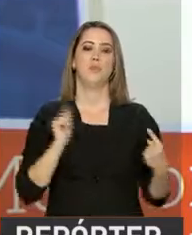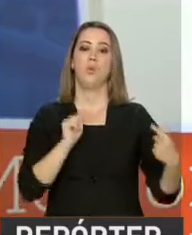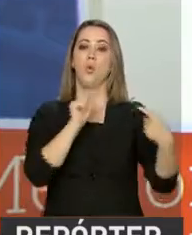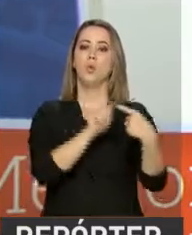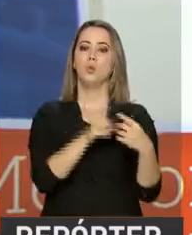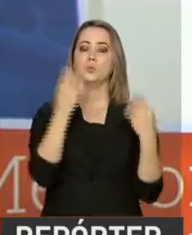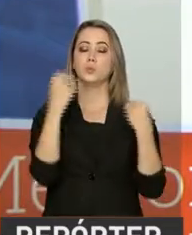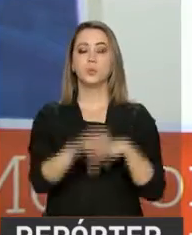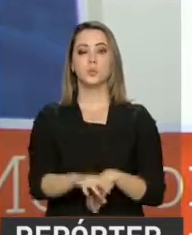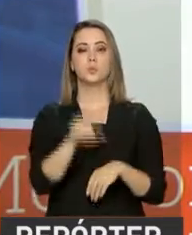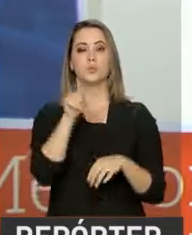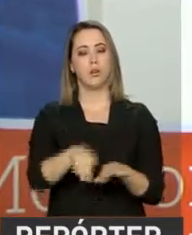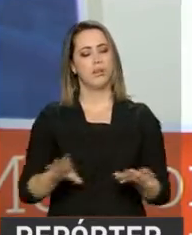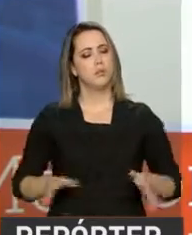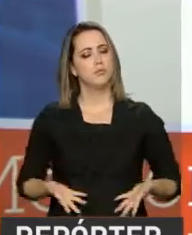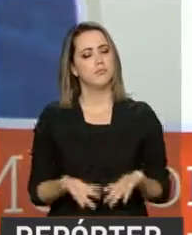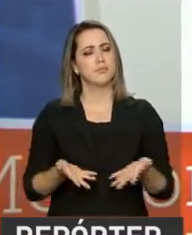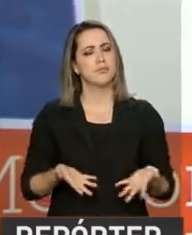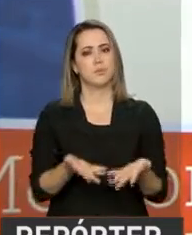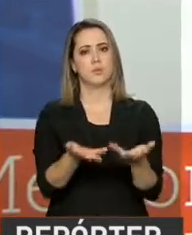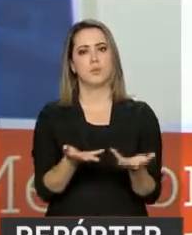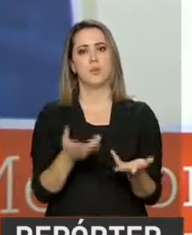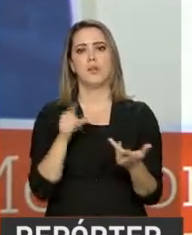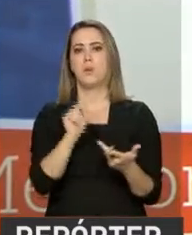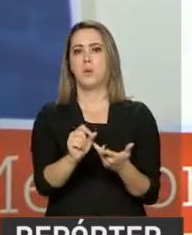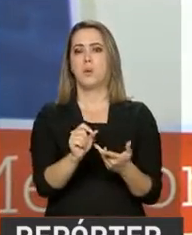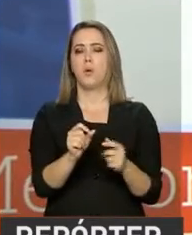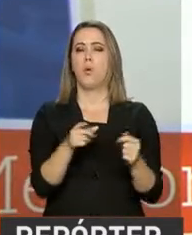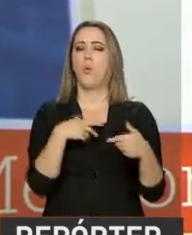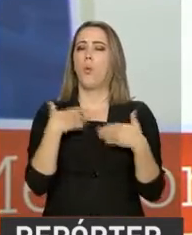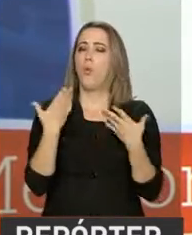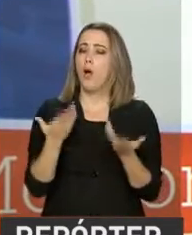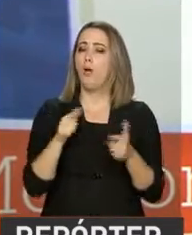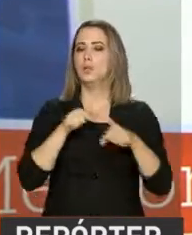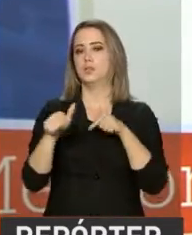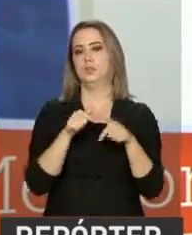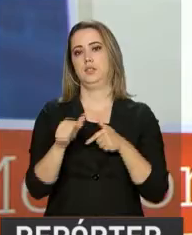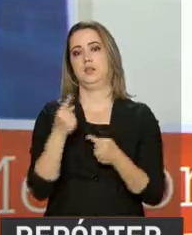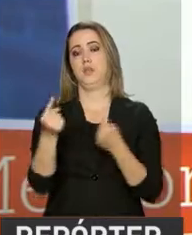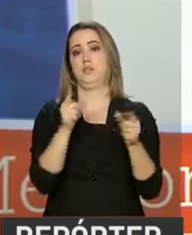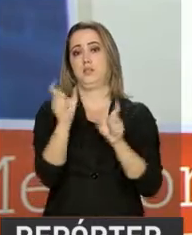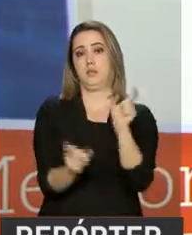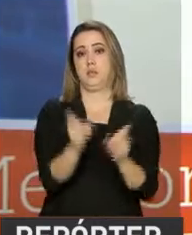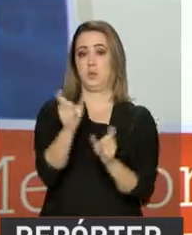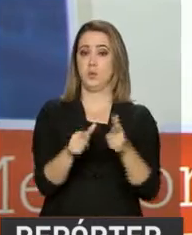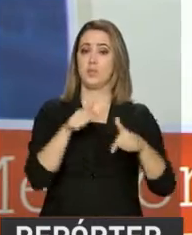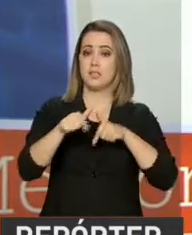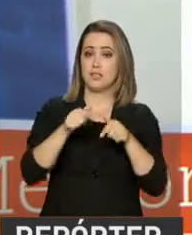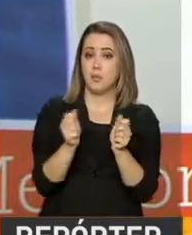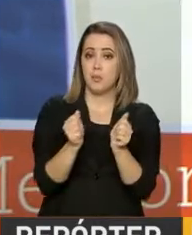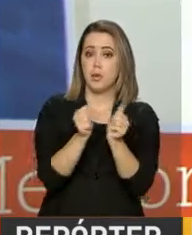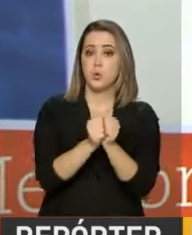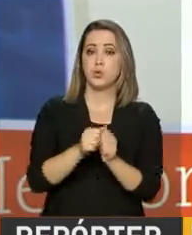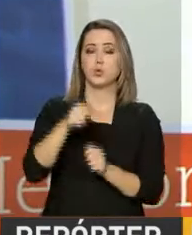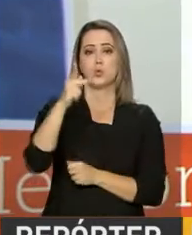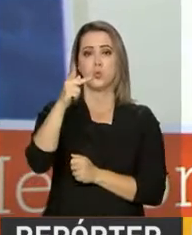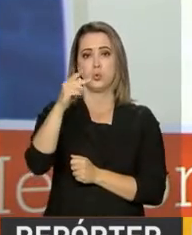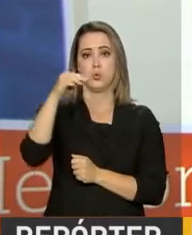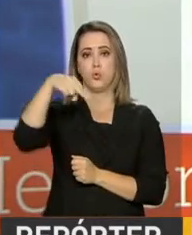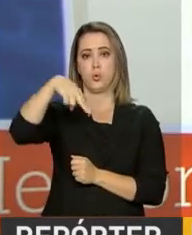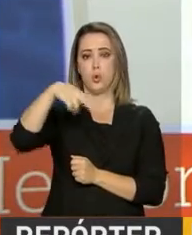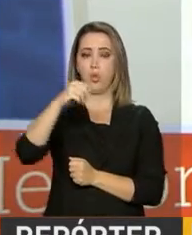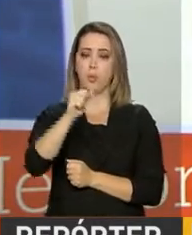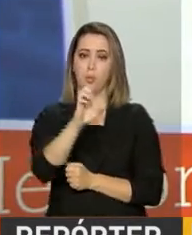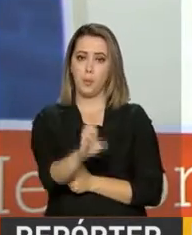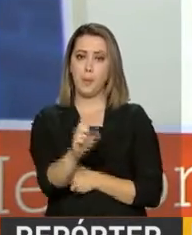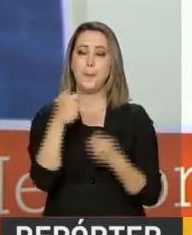objetivo do concurso é fomentar, é valorizar o papel das merendeiras e merendeiros que atuam na execução do PNAE. Para participar do concurso, as merendeiras